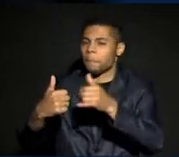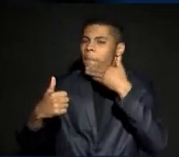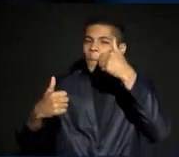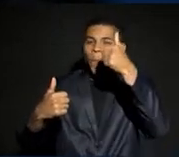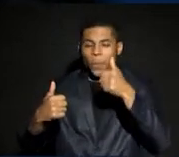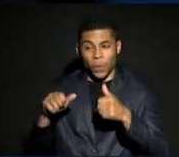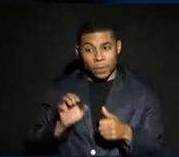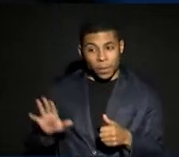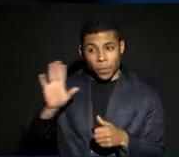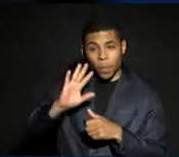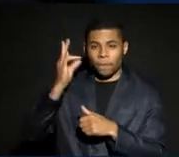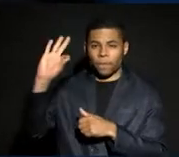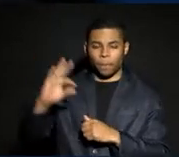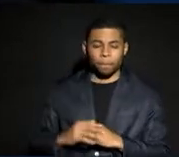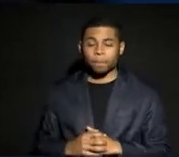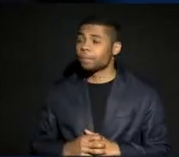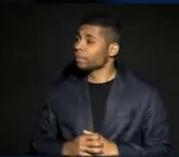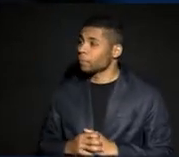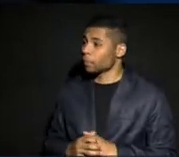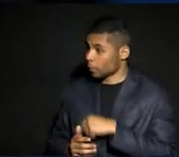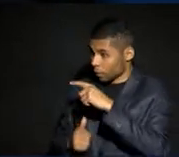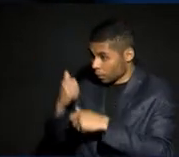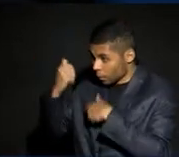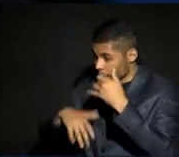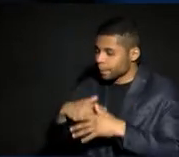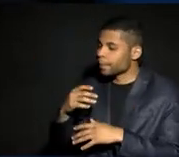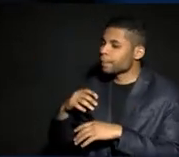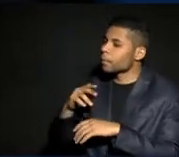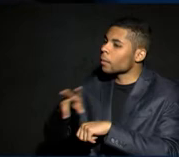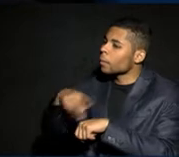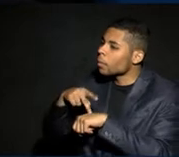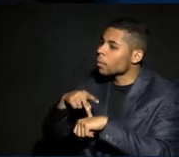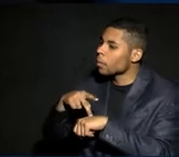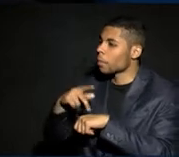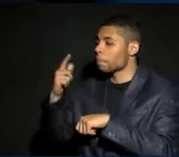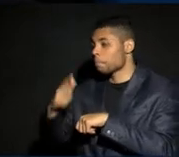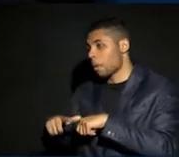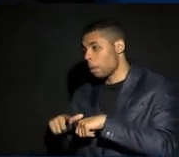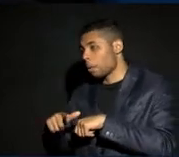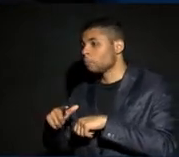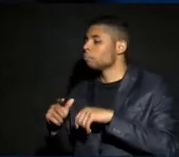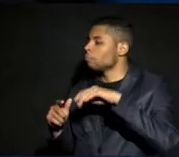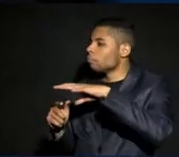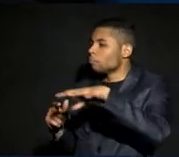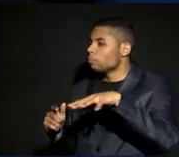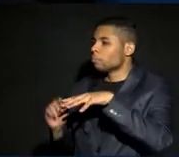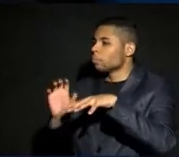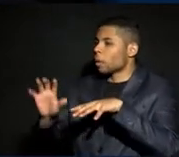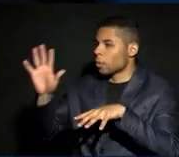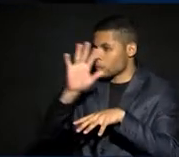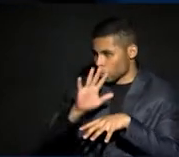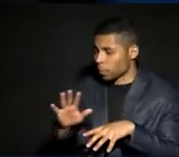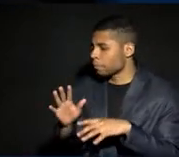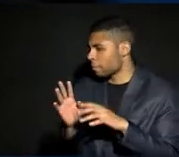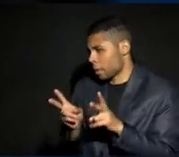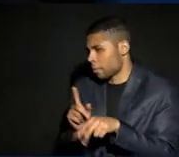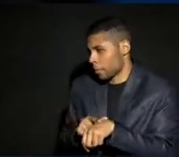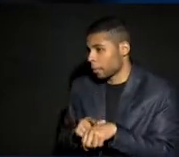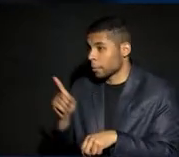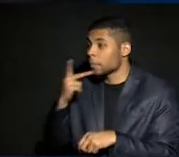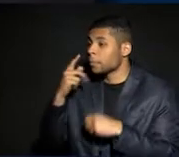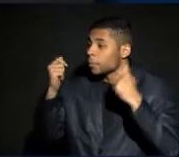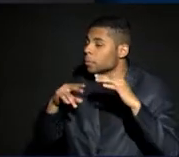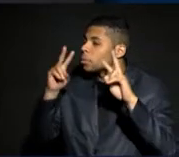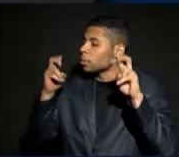traçando um diagnóstico que é nacional e estadual ao mesmo tempo. Quando o senhor fala de necessidade de mudança em governabilidade e